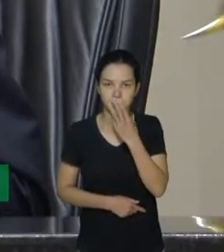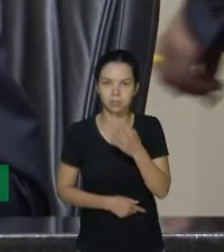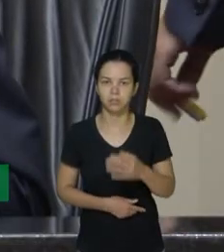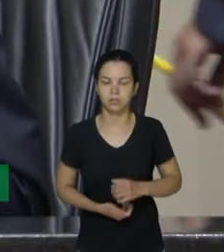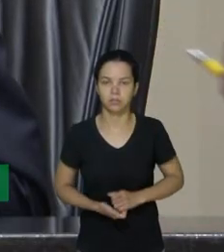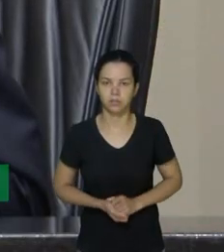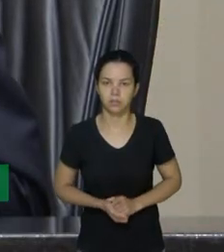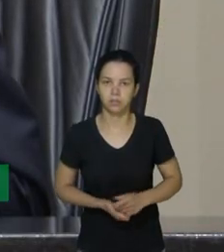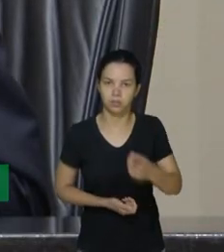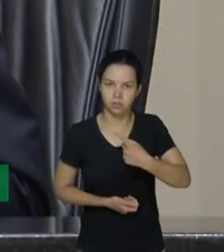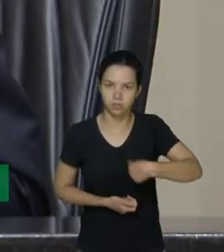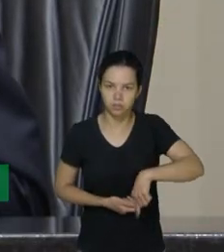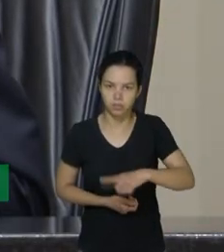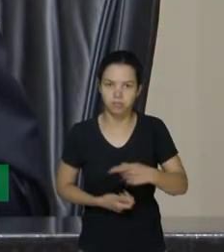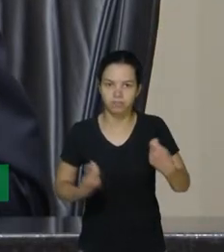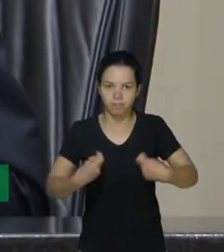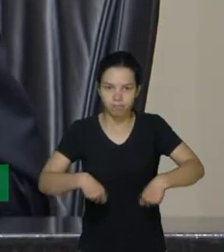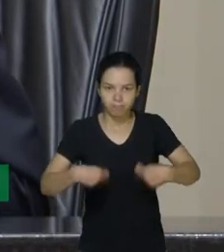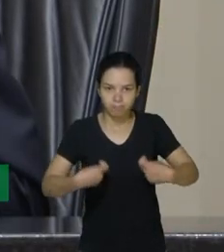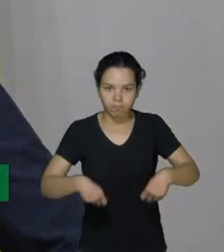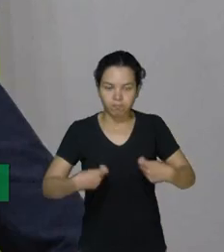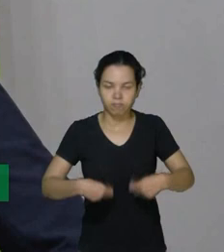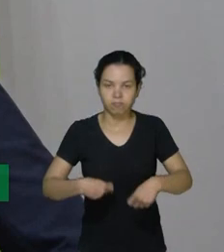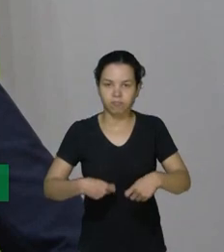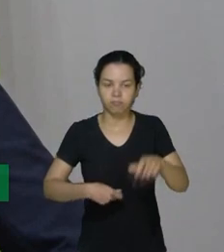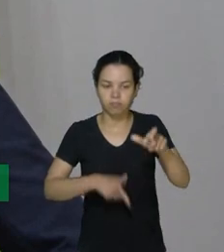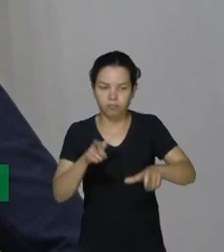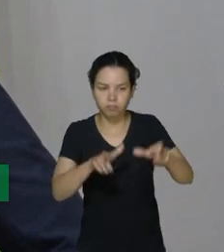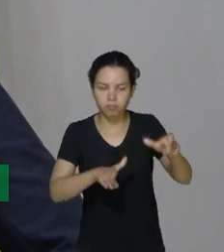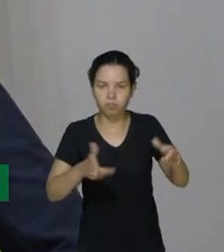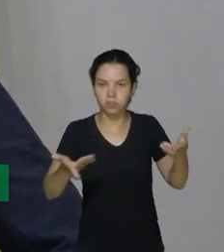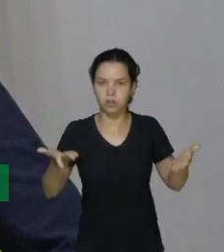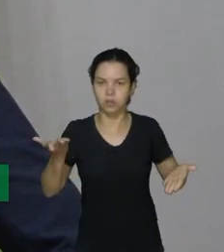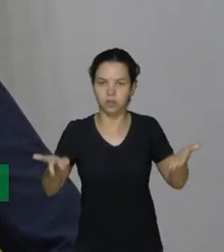vamos precisar muito de pessoas equilibradas,